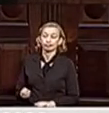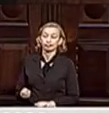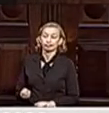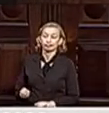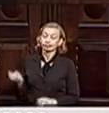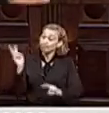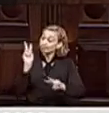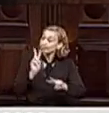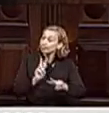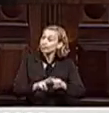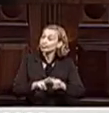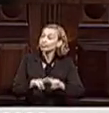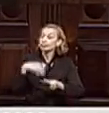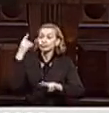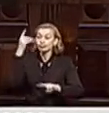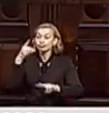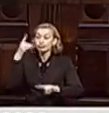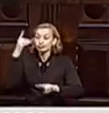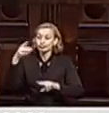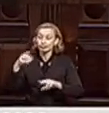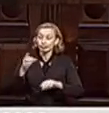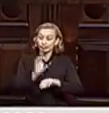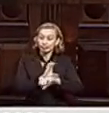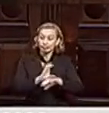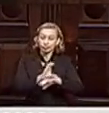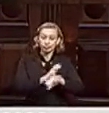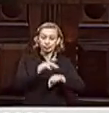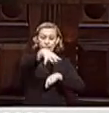prender deputado rasgando a Constituição.